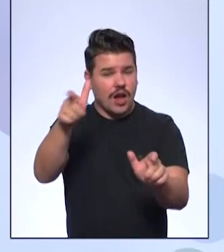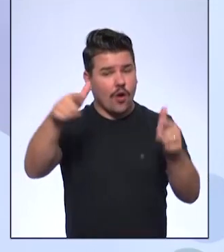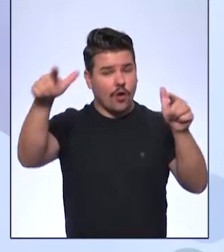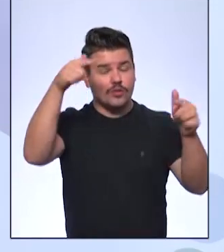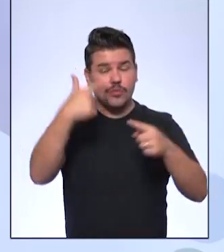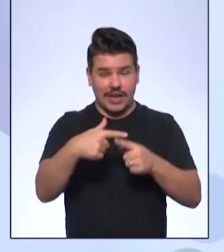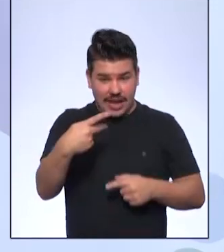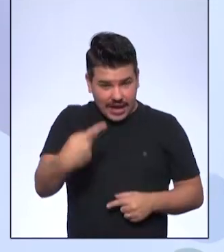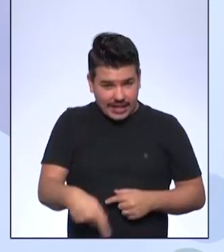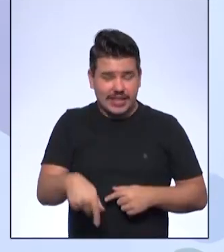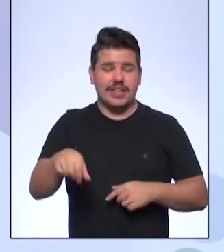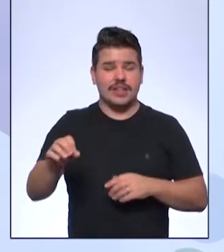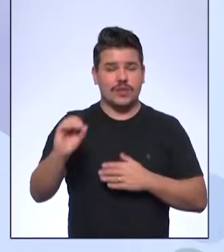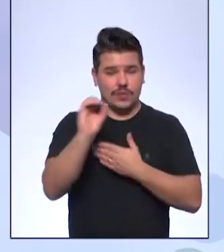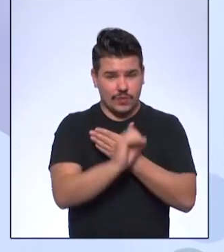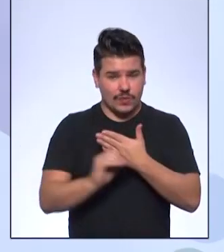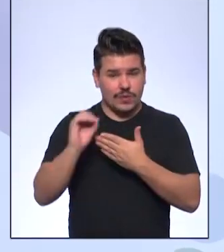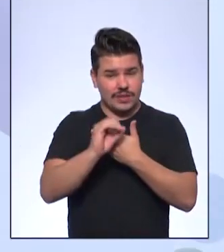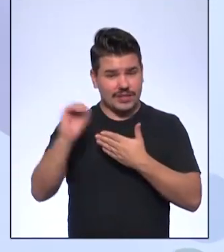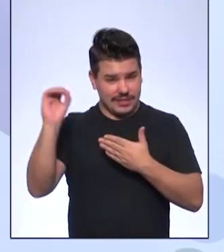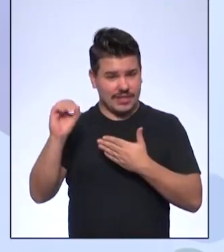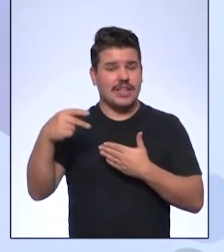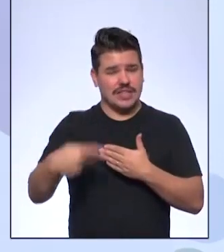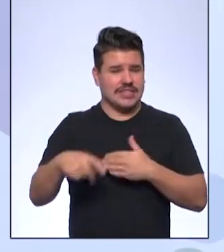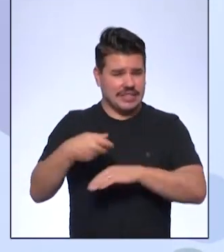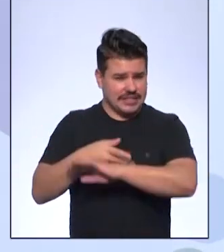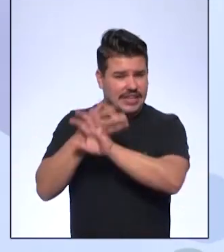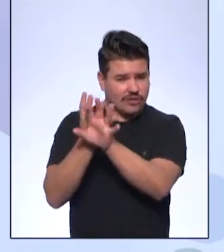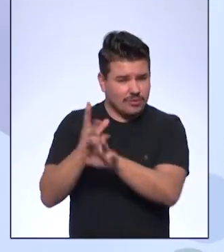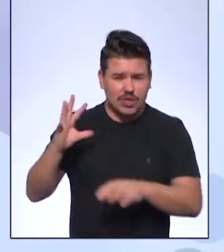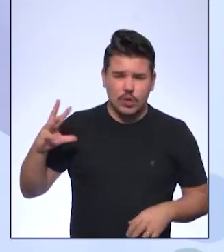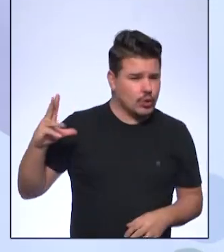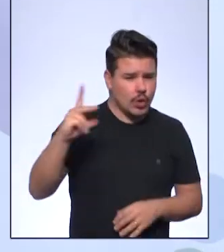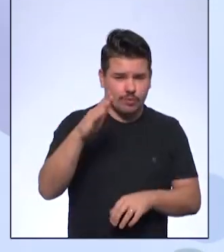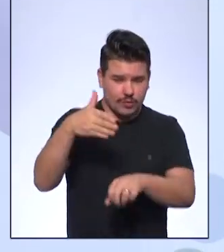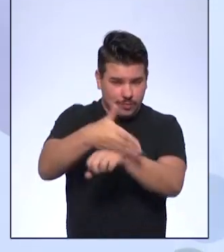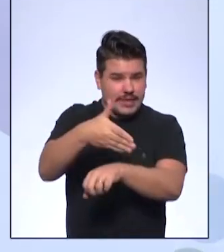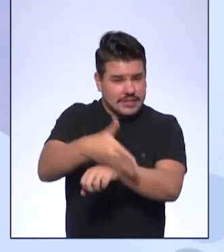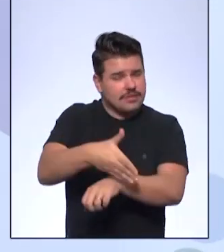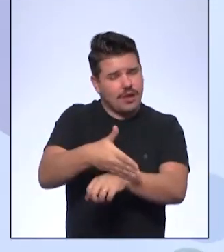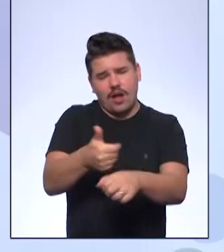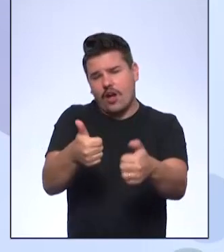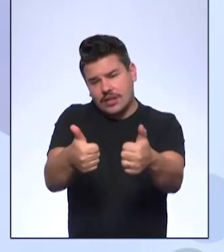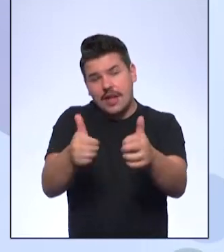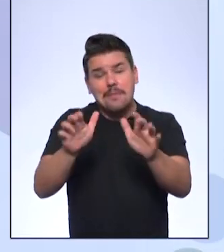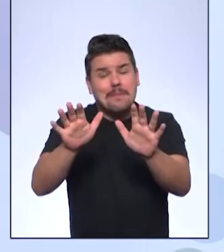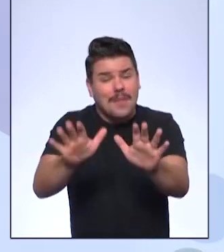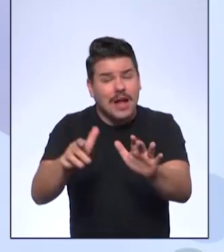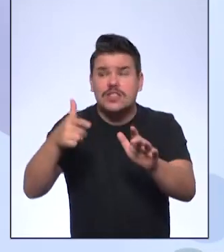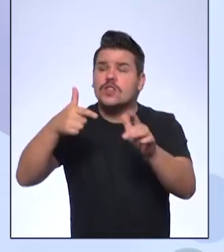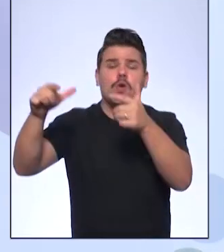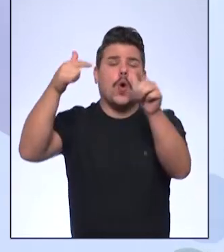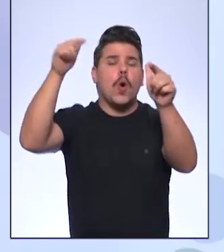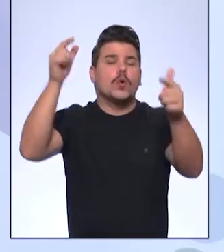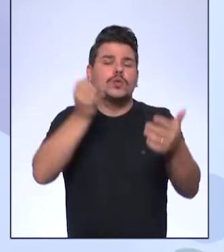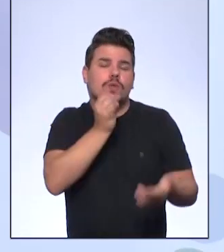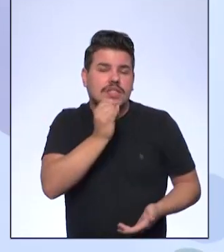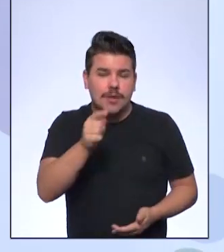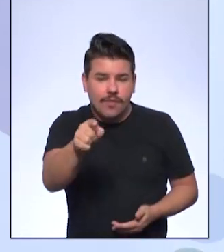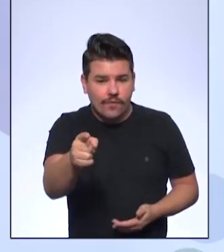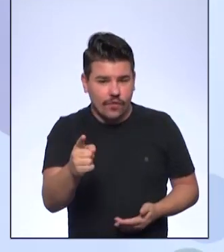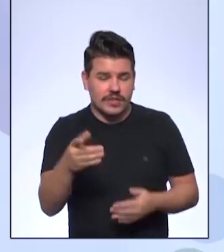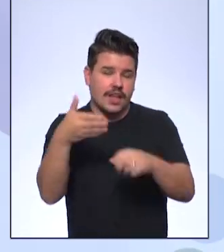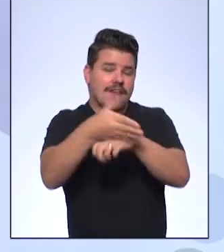usando o centro de mídias, porque eu acho que é o que a gente tem em comum aqui, que todo mundo usa junto, mas isso se estende a outras coisas. Por exemplo, quando você coloca